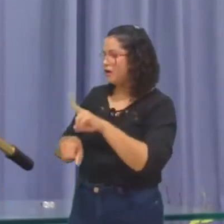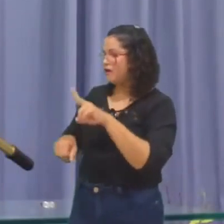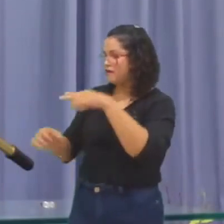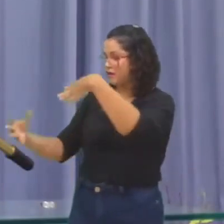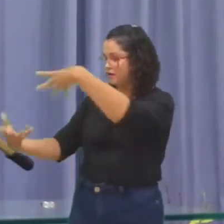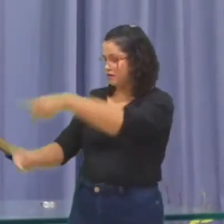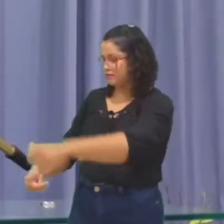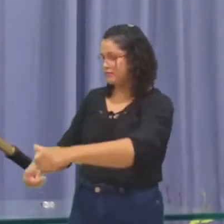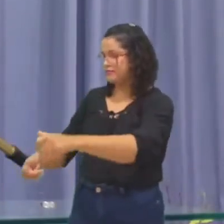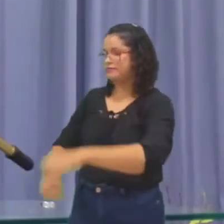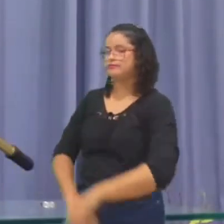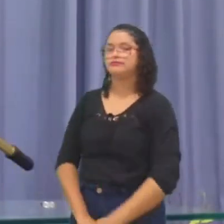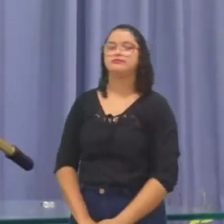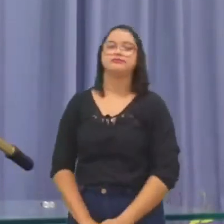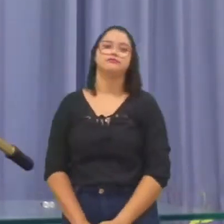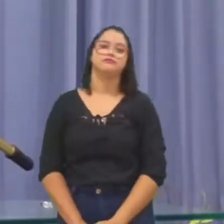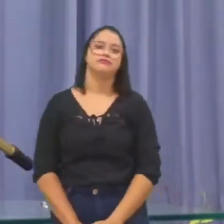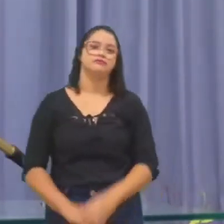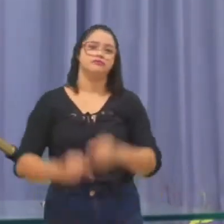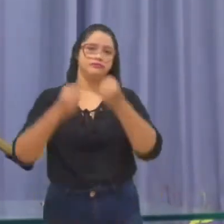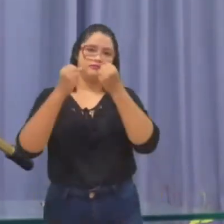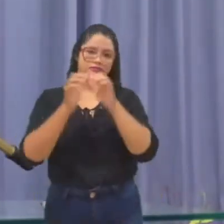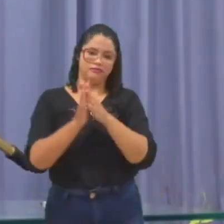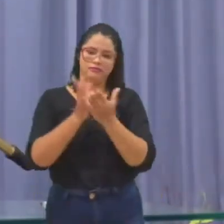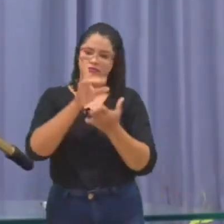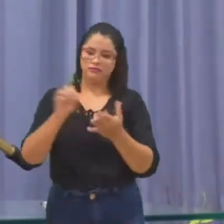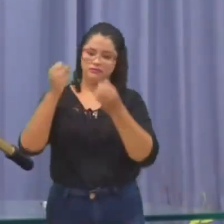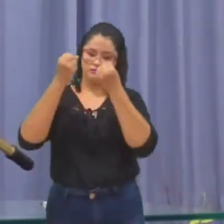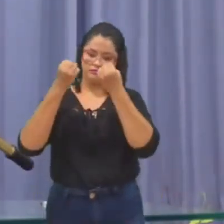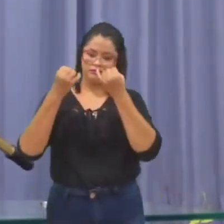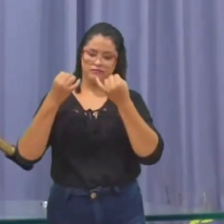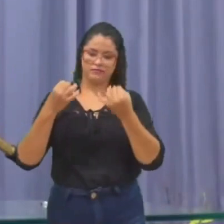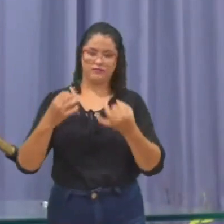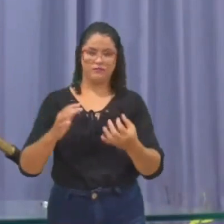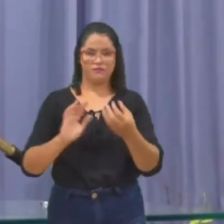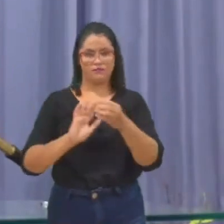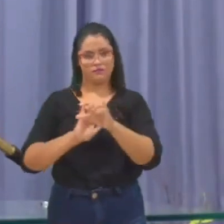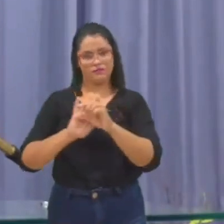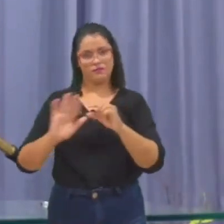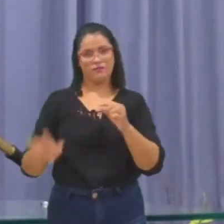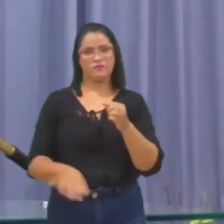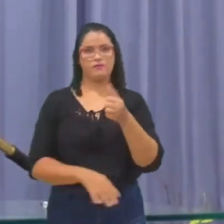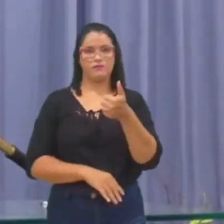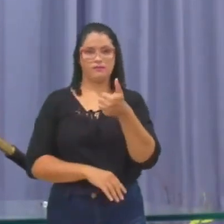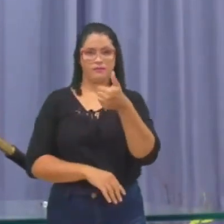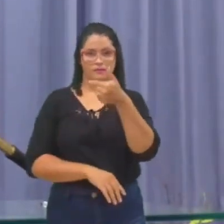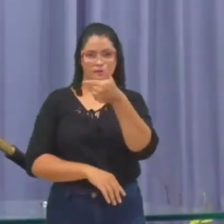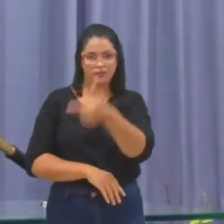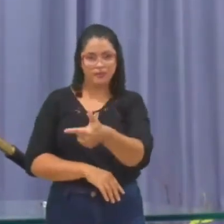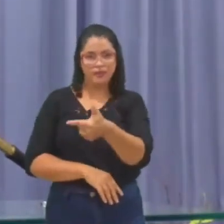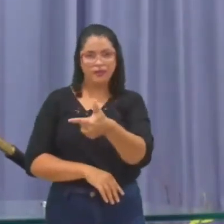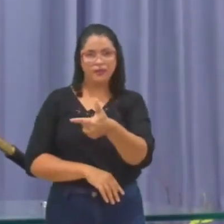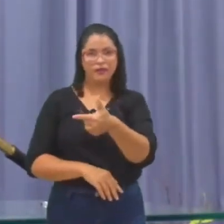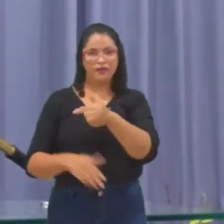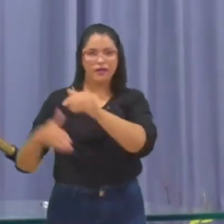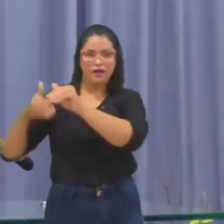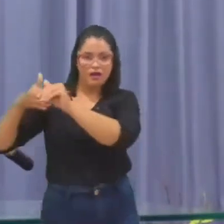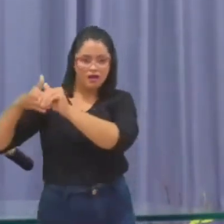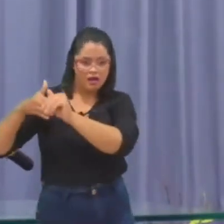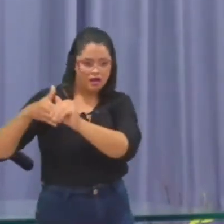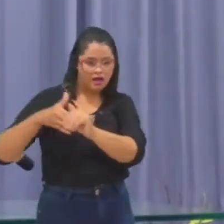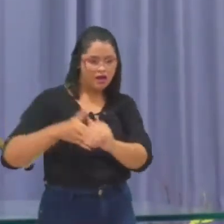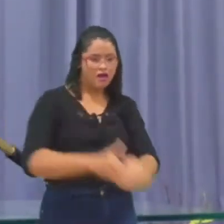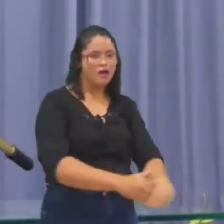esta. A Bíblia diz, verso 17 do capítulo 13: enviou-os, pois, Moisés a